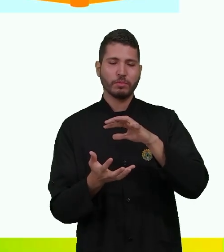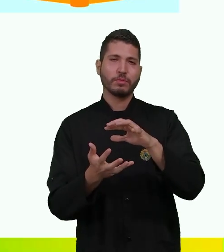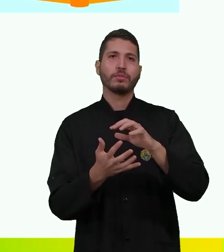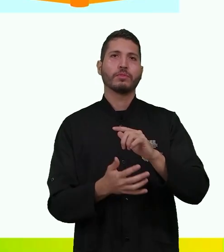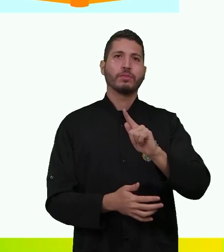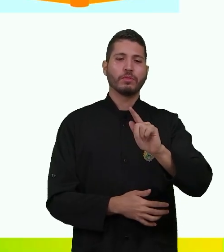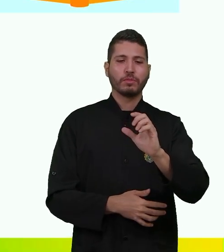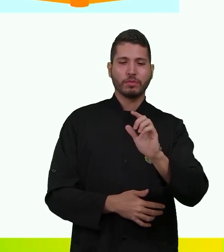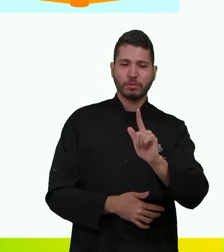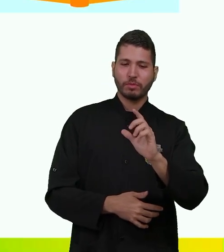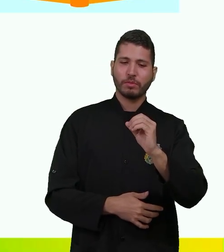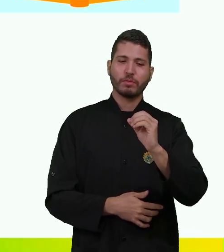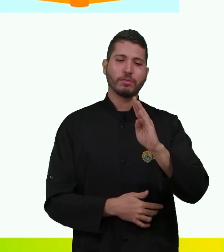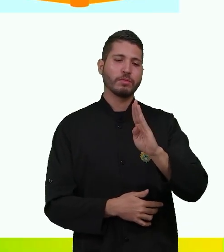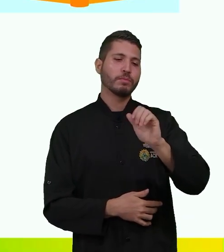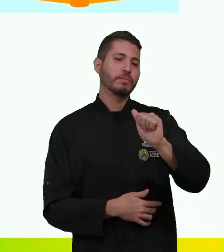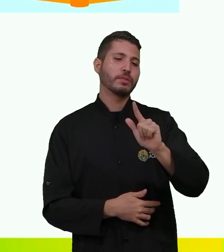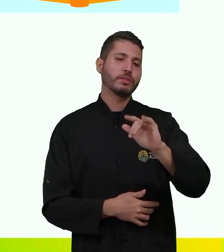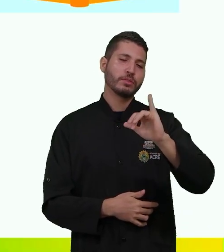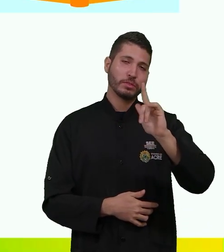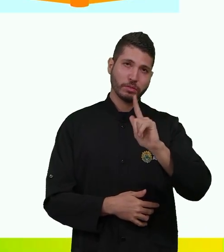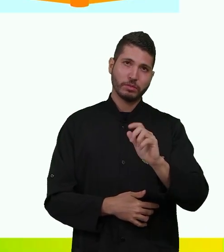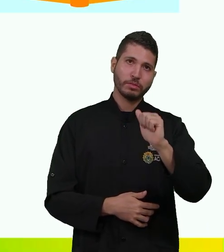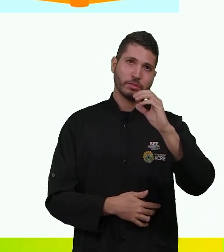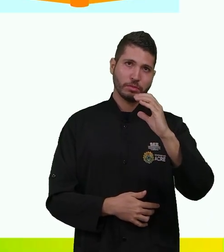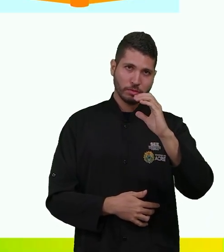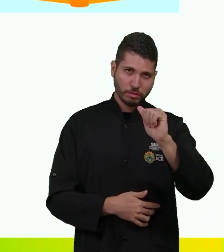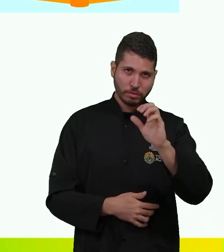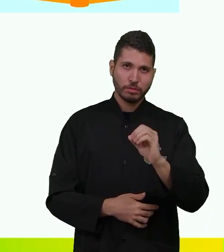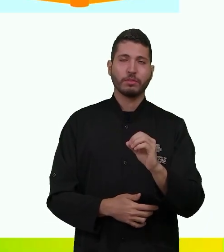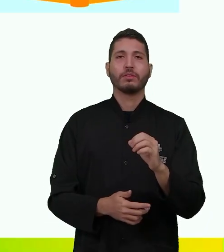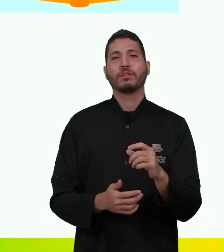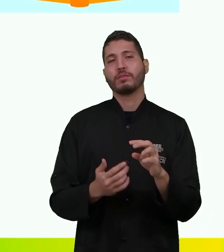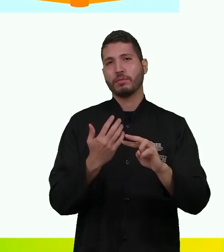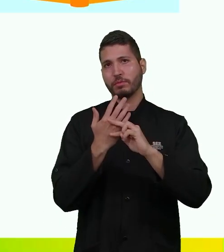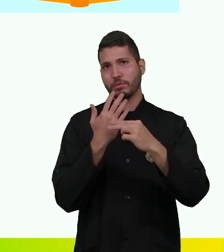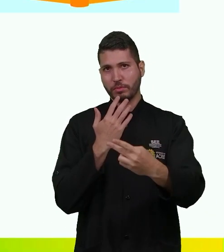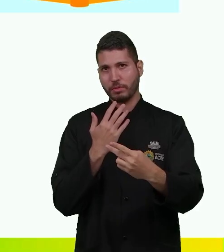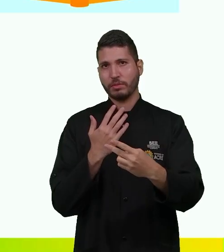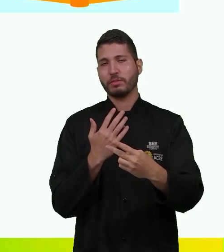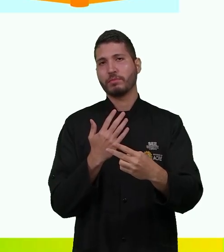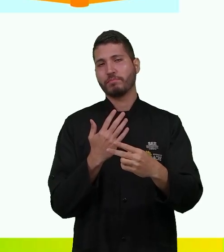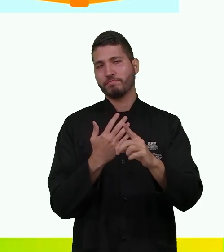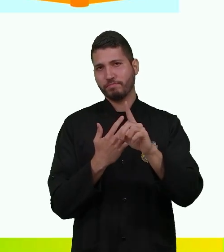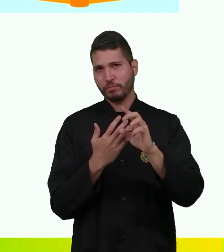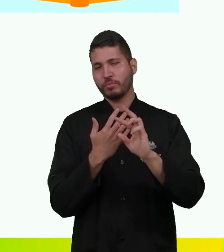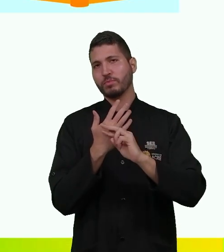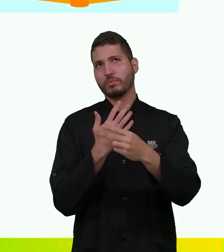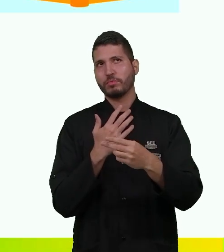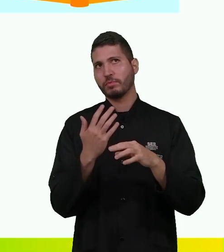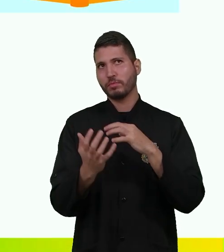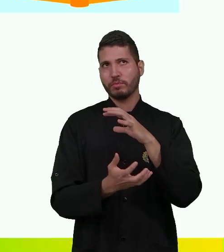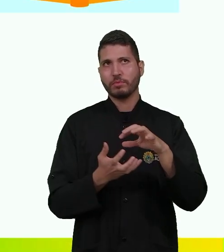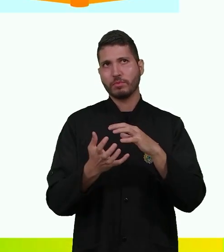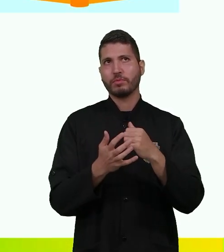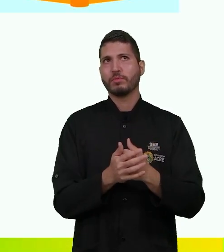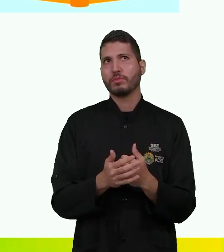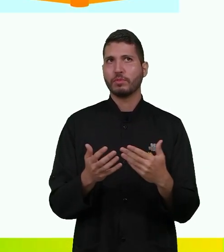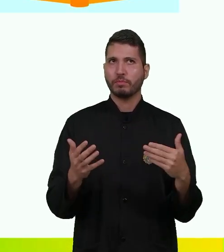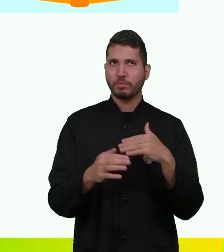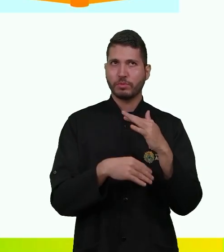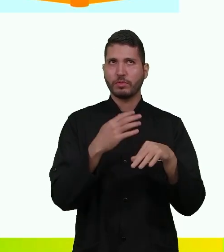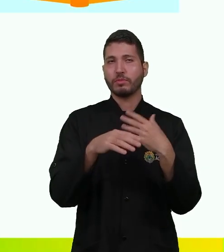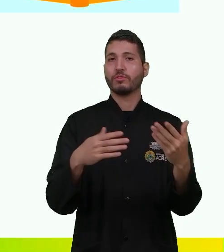A globalização é uma consequência das revoluções industriais. É um processo mais atual. Do mundo